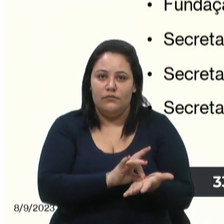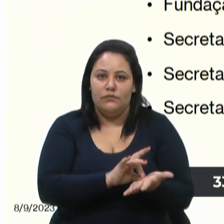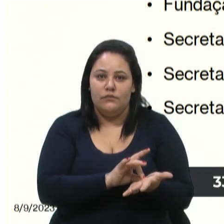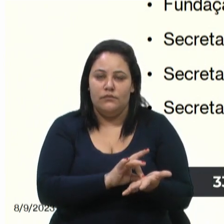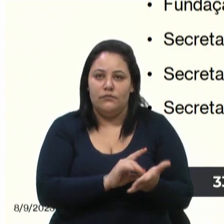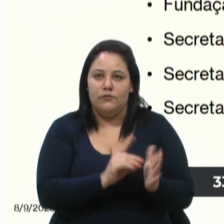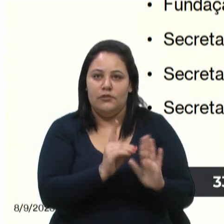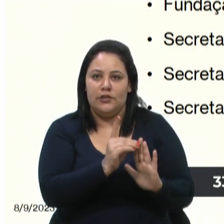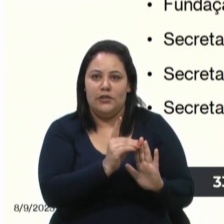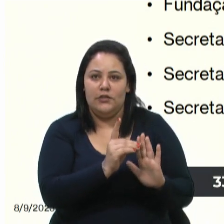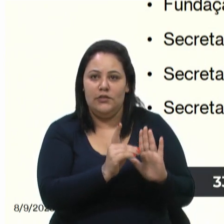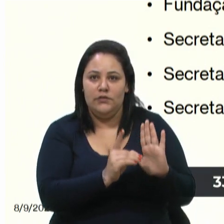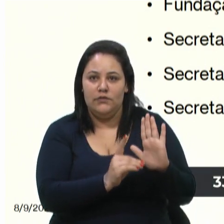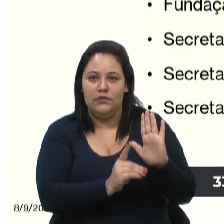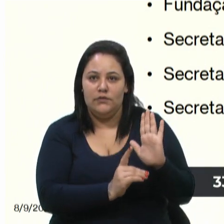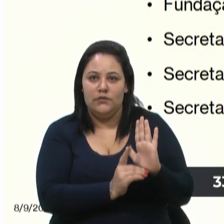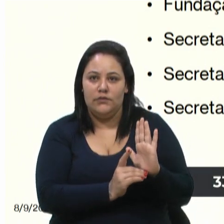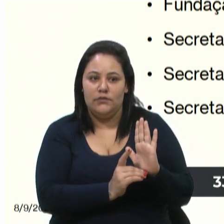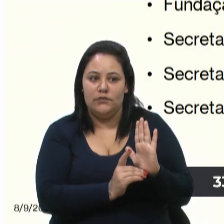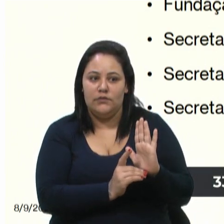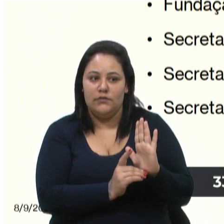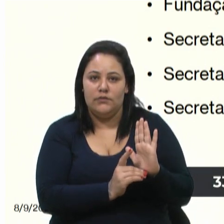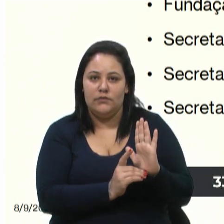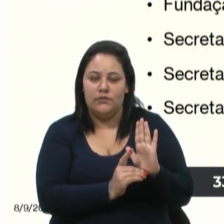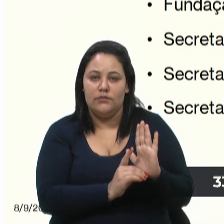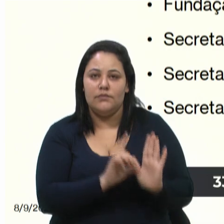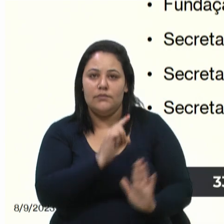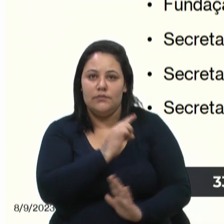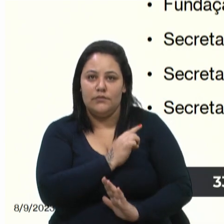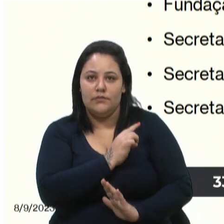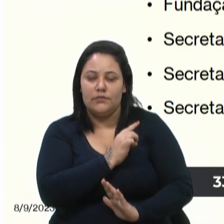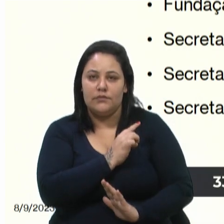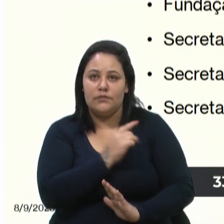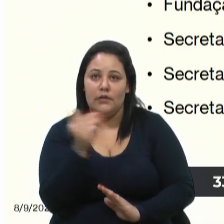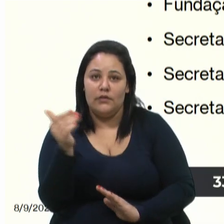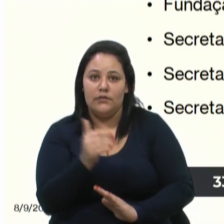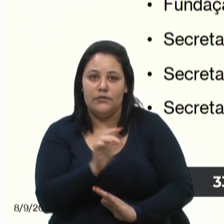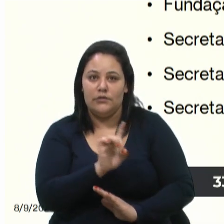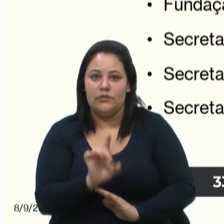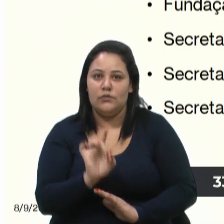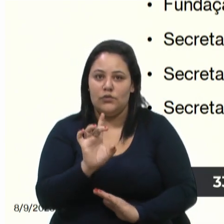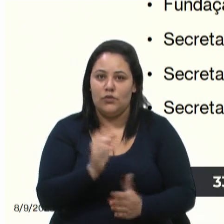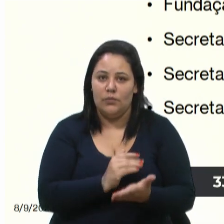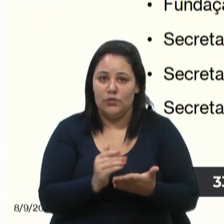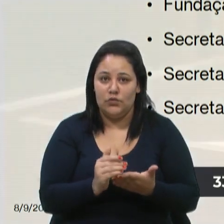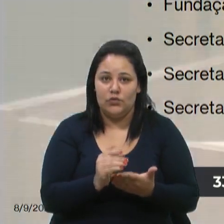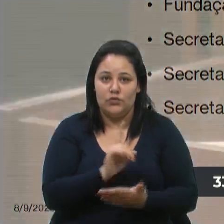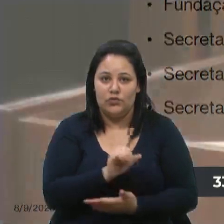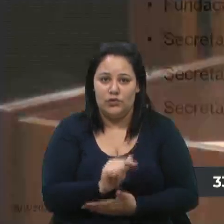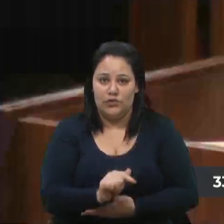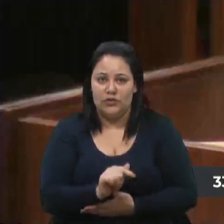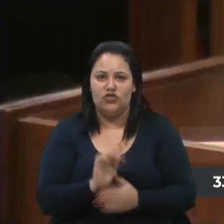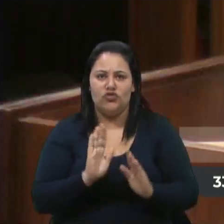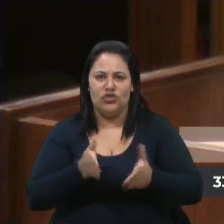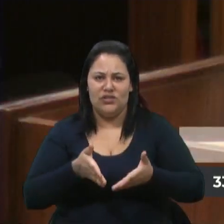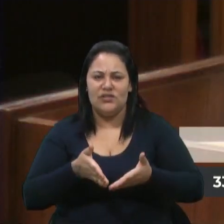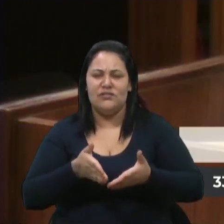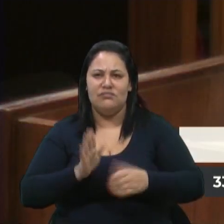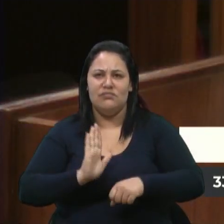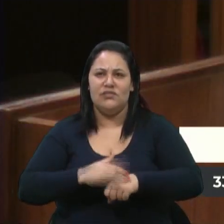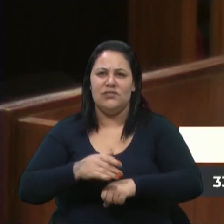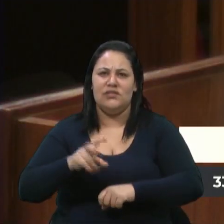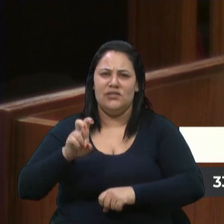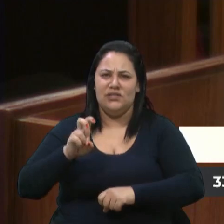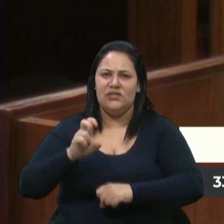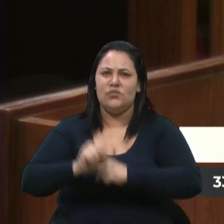o decreto municipal. Esse decreto, ele vem não só a partir dessa data, há mais de 5 anos